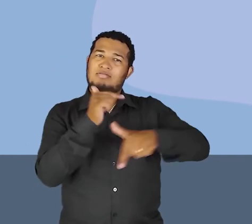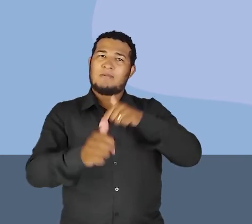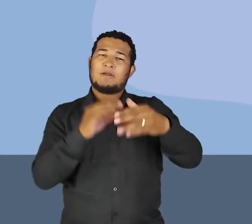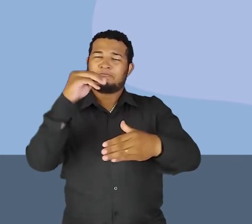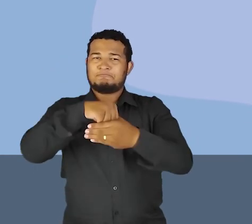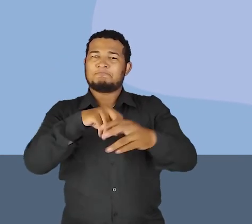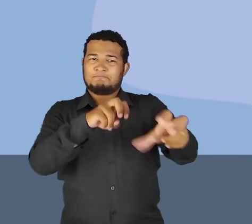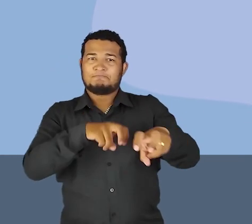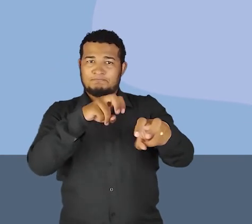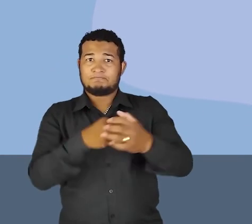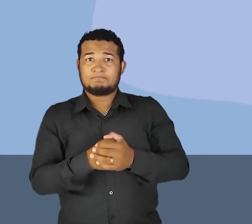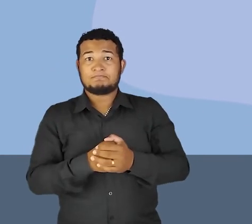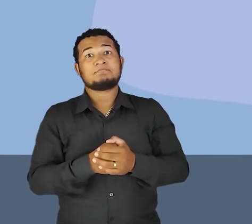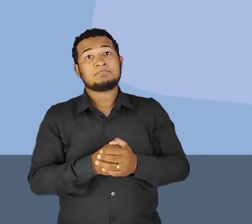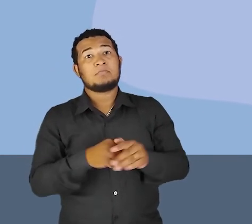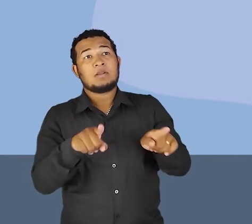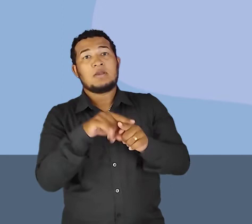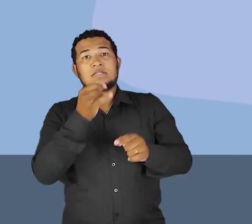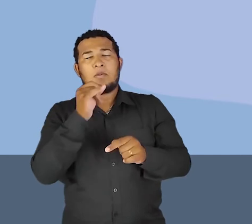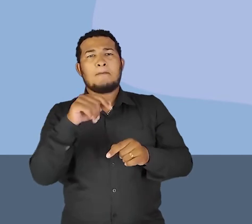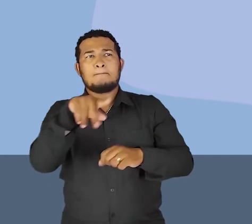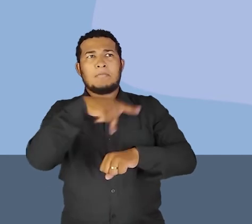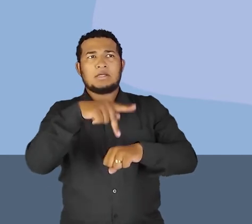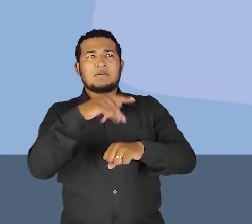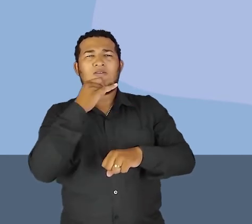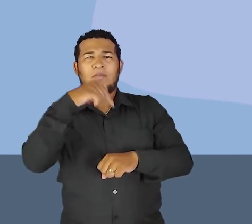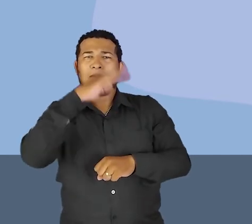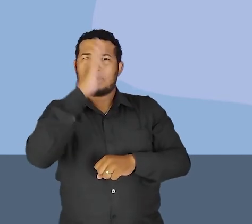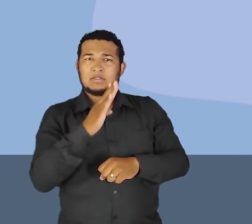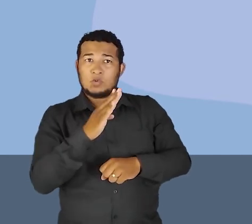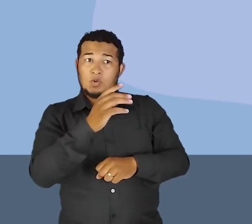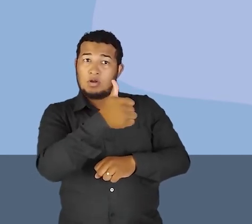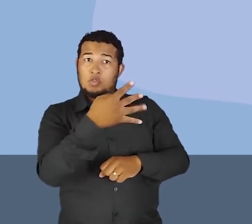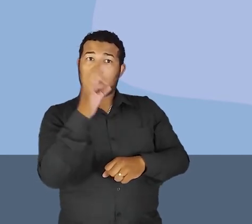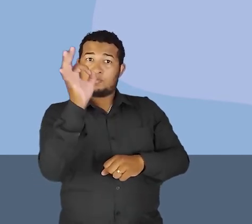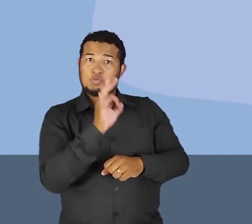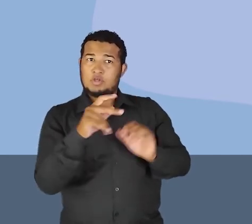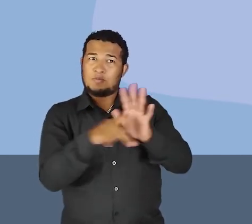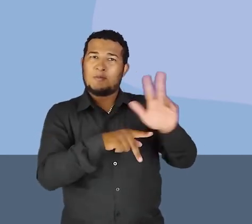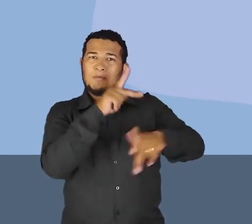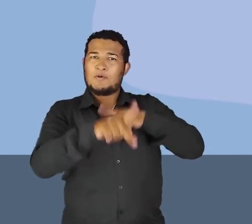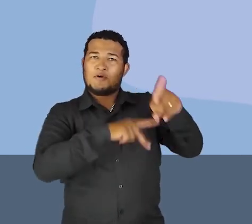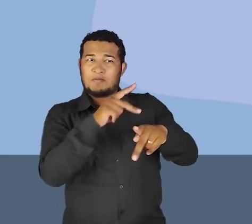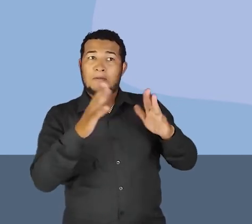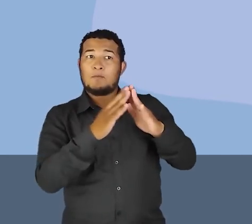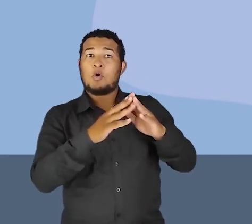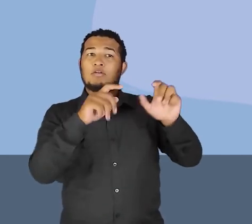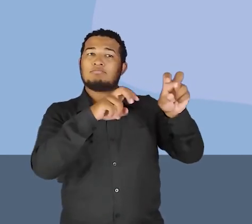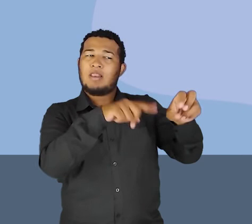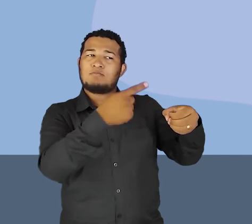campo. Observe, por exemplo, países emergentes. Vamos pegar o Brasil. 14% da população mora no